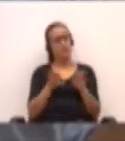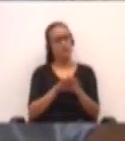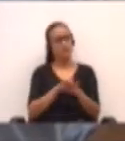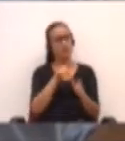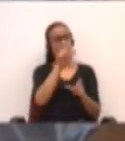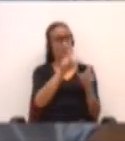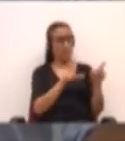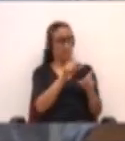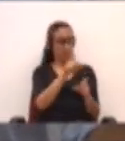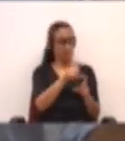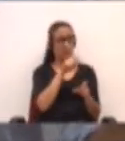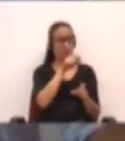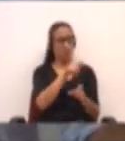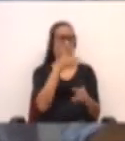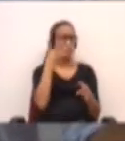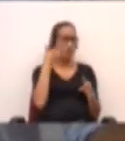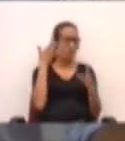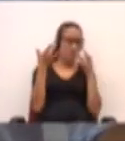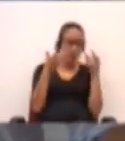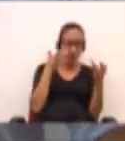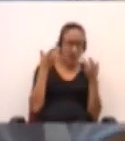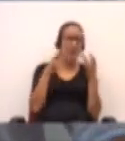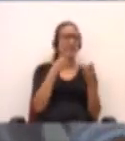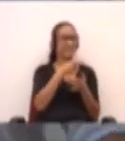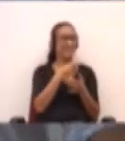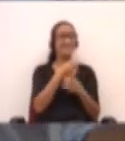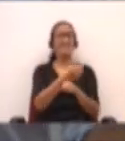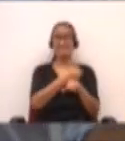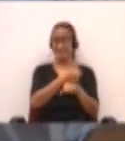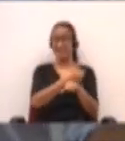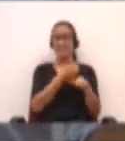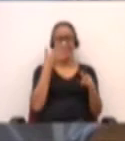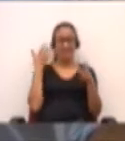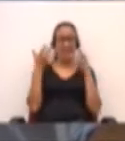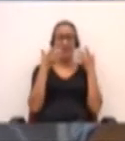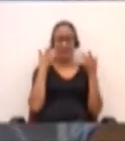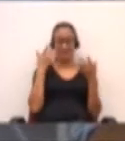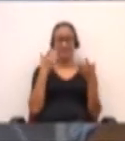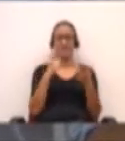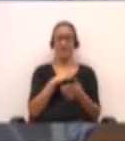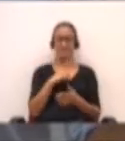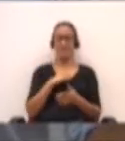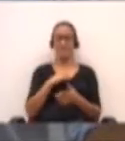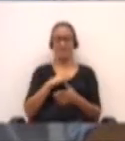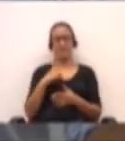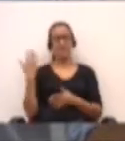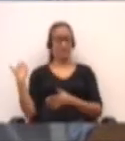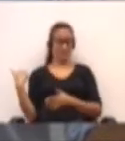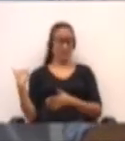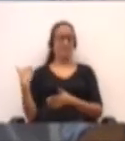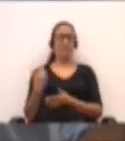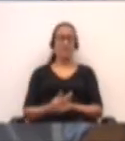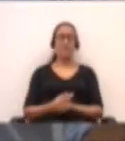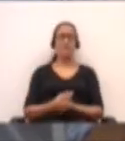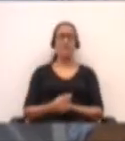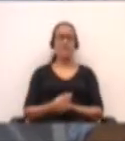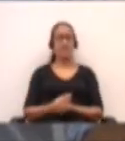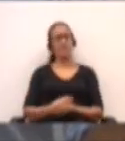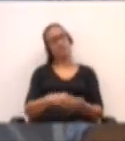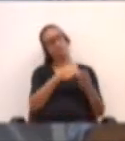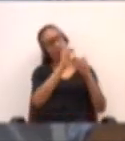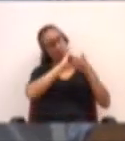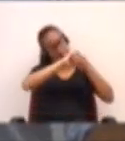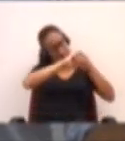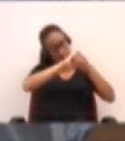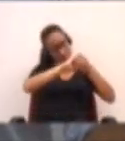vias sacras que for... Está vendo o Jerônimo ali, da via sacra do Parque da Cidade. Pois bem, saudação especial aos atores da